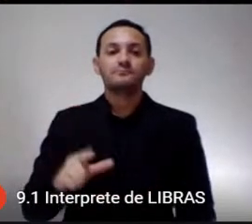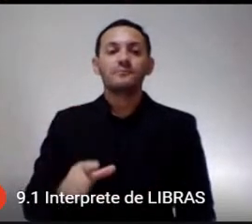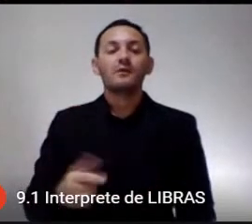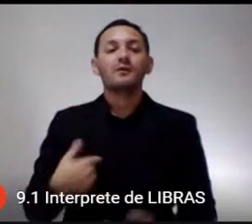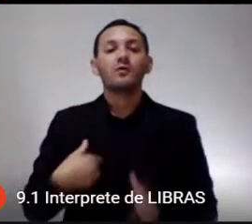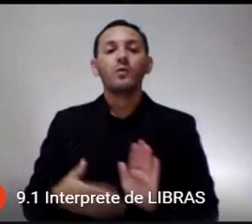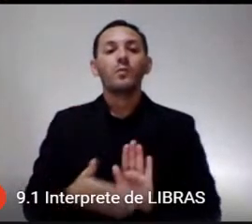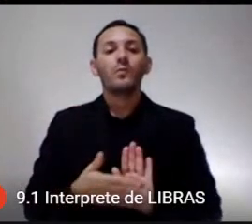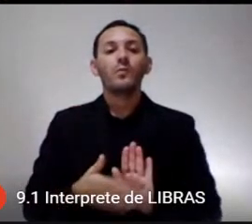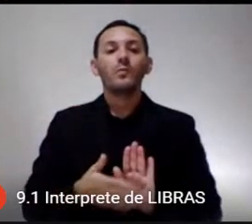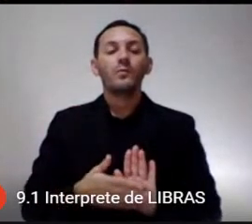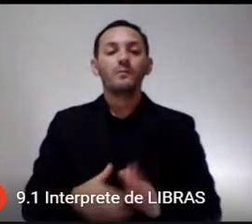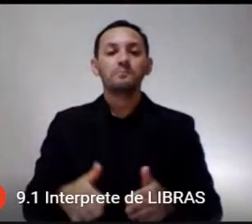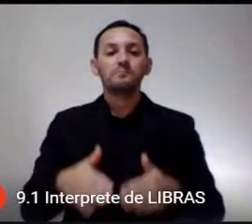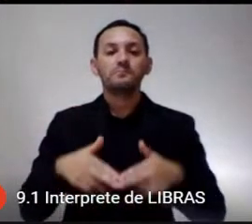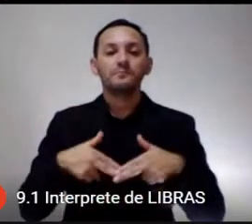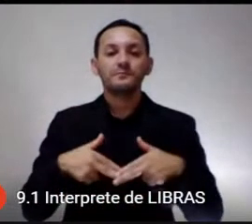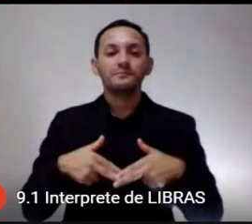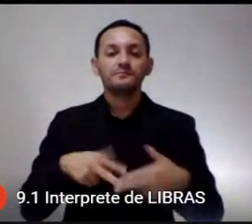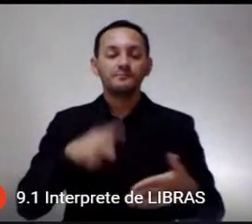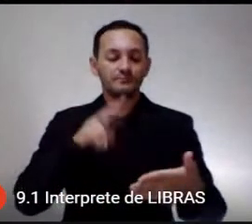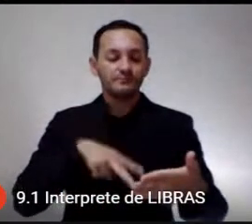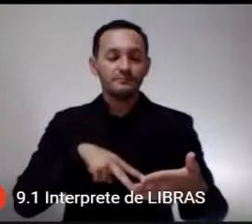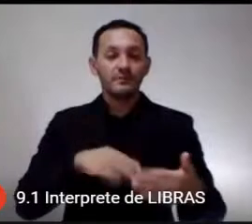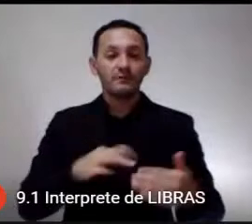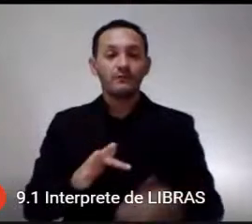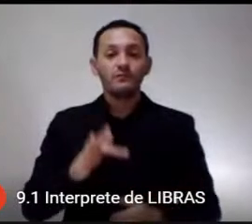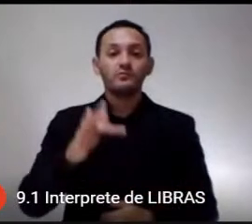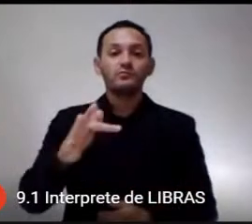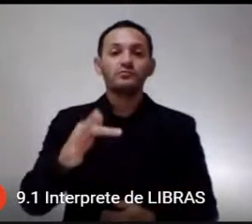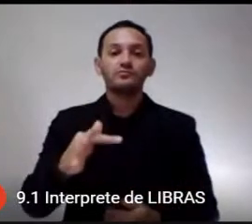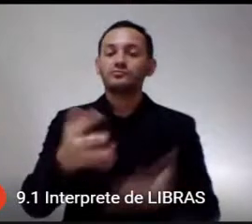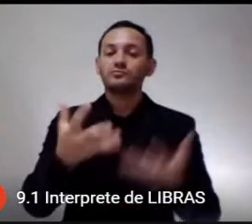propondo conhecer e, no mérito, negar provimento.